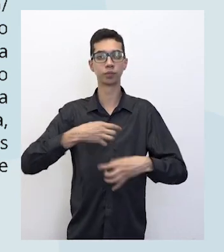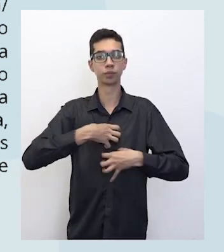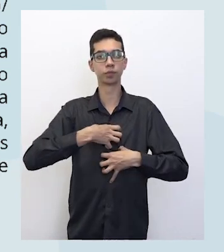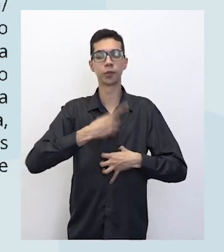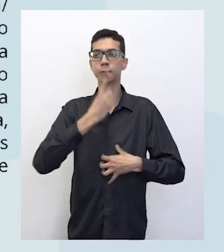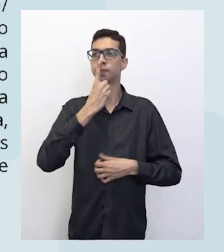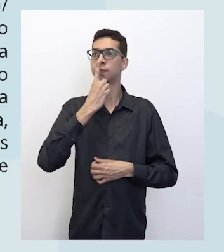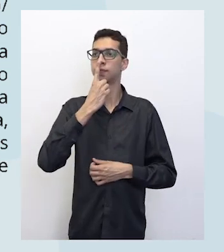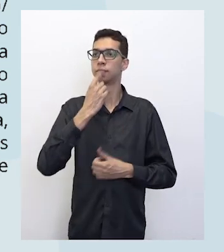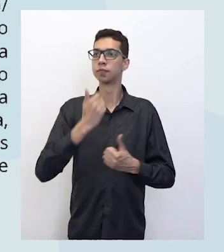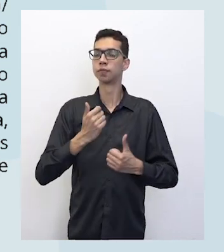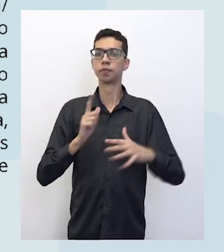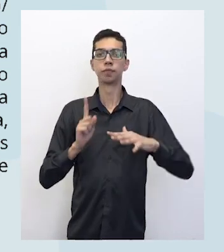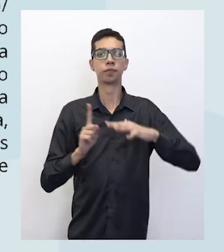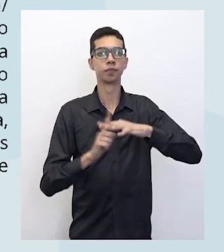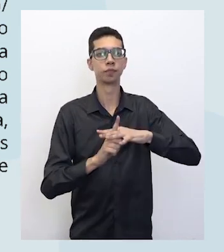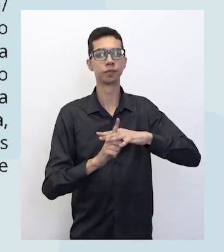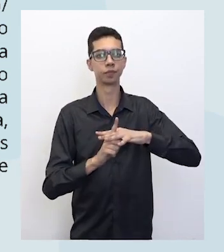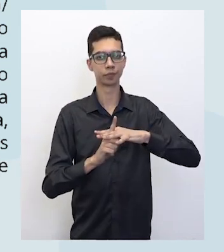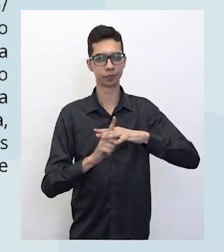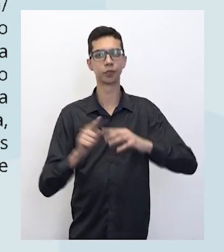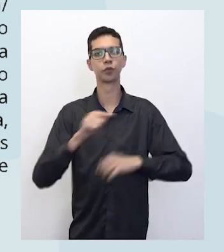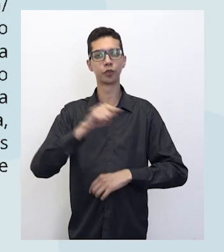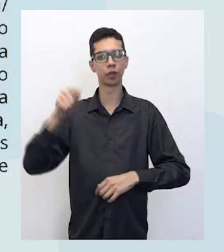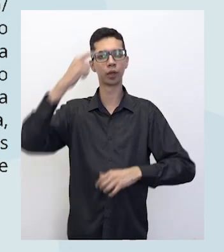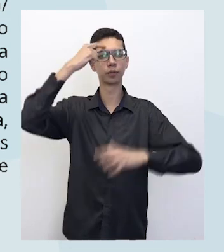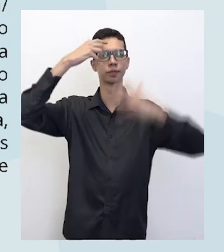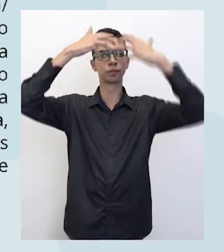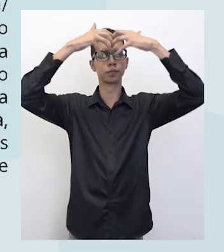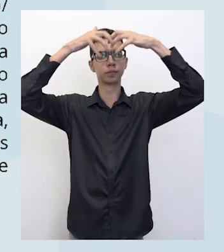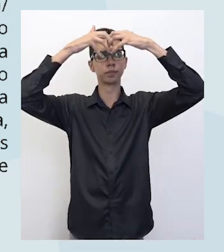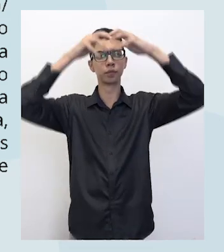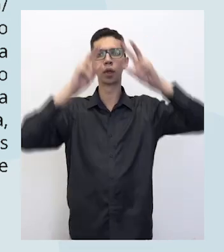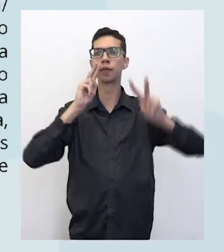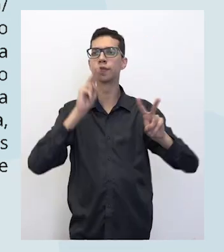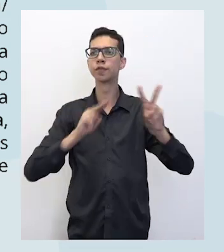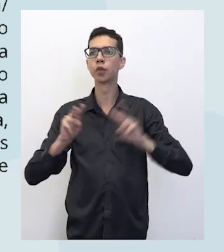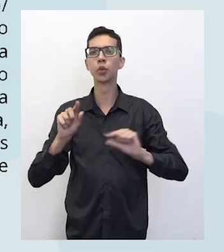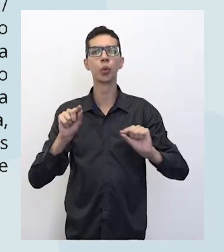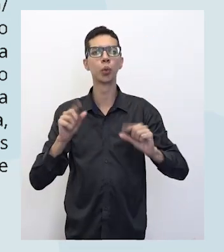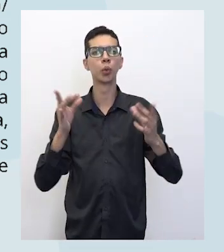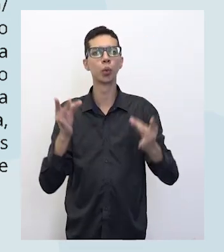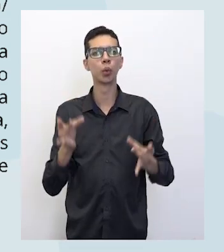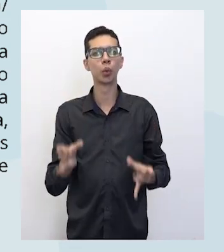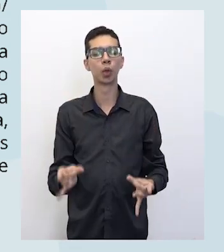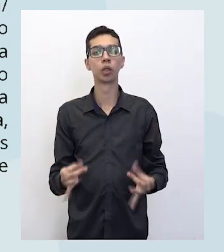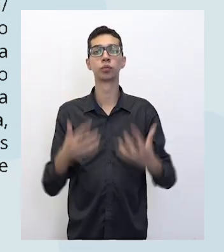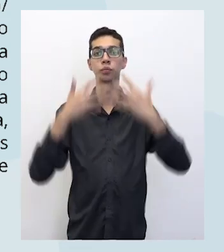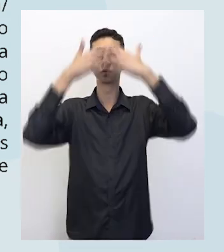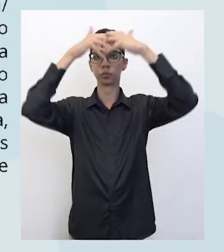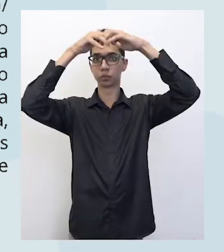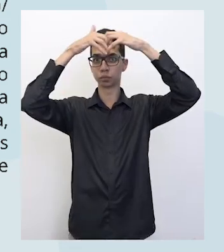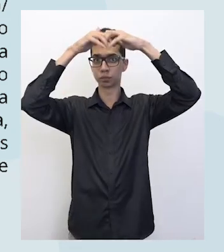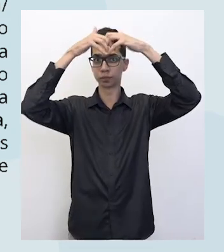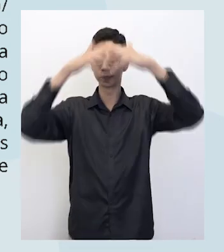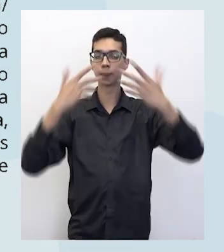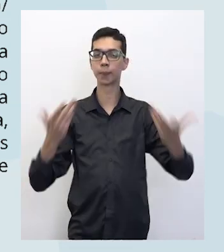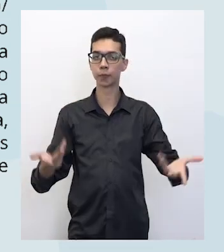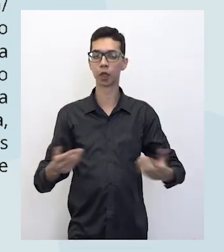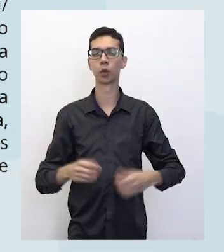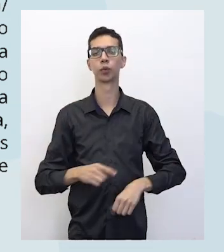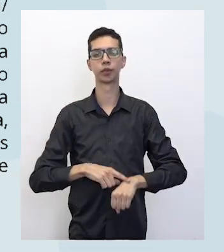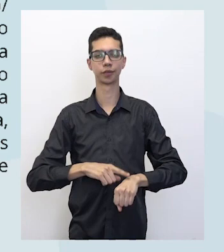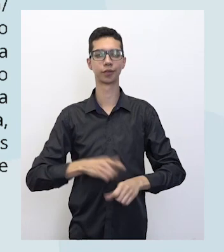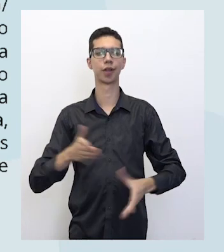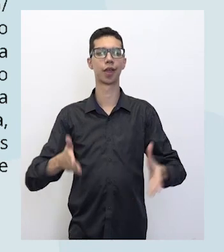né, de forma a que você reflita sobre o que você está vendo. Nesse momento de performance, né, a